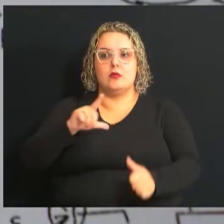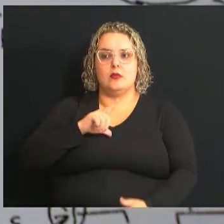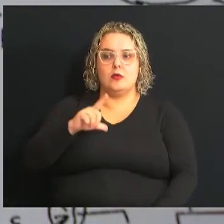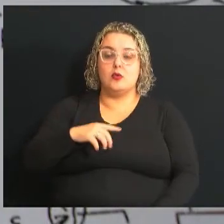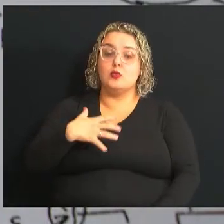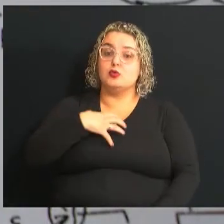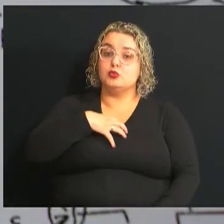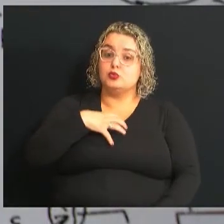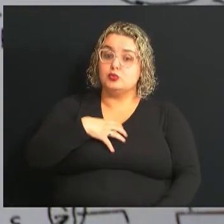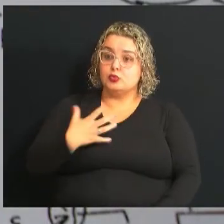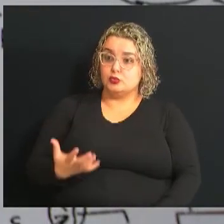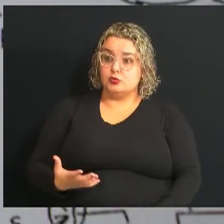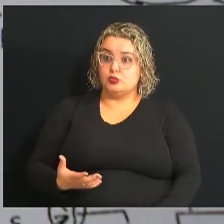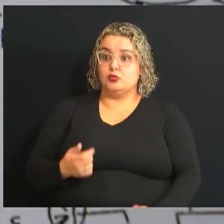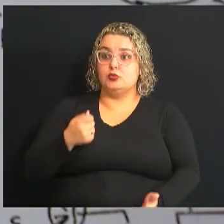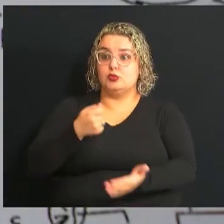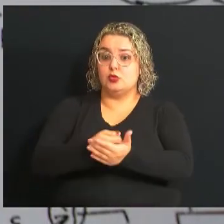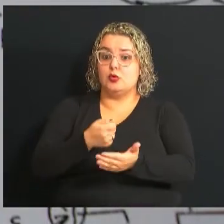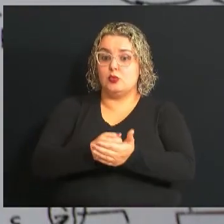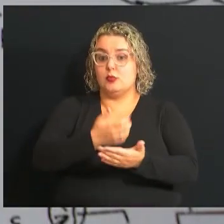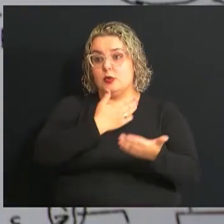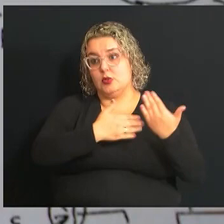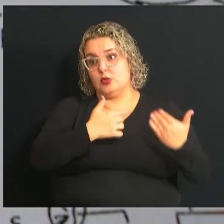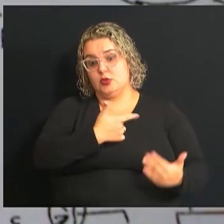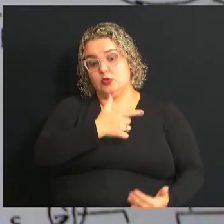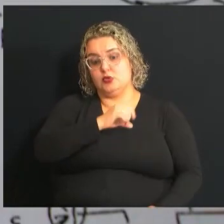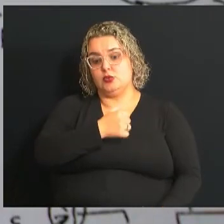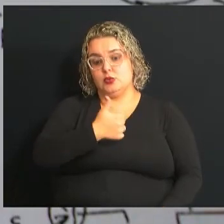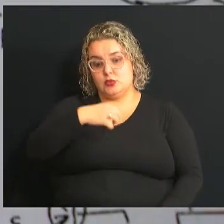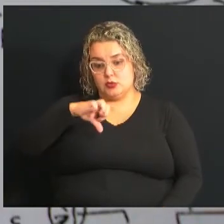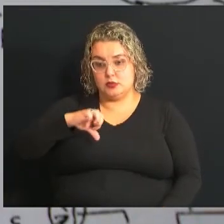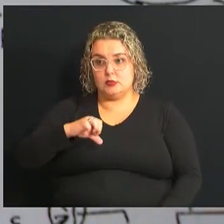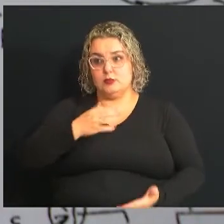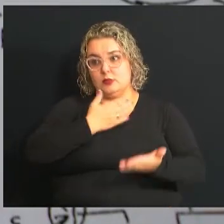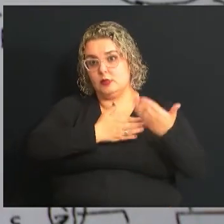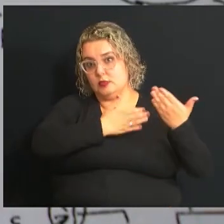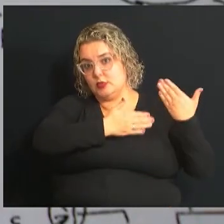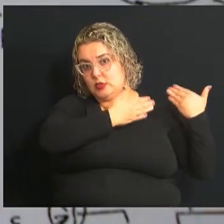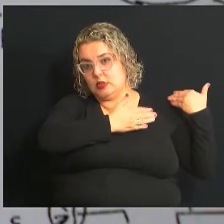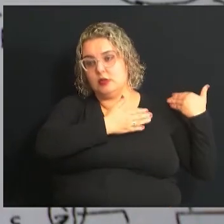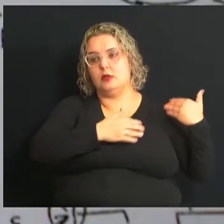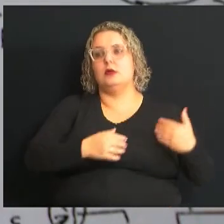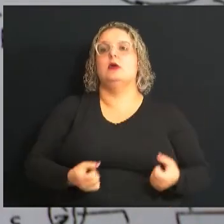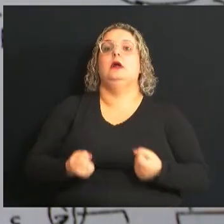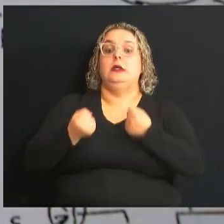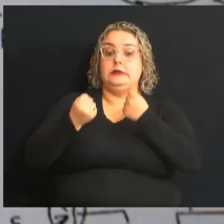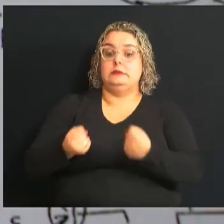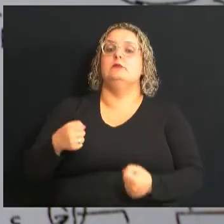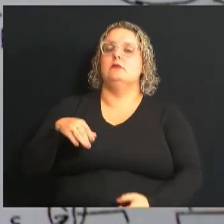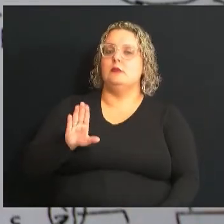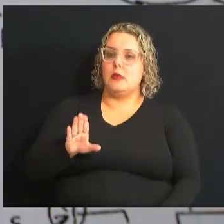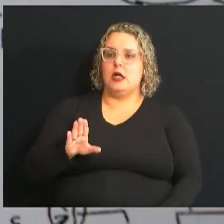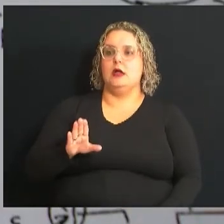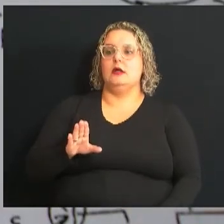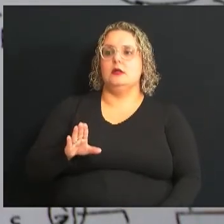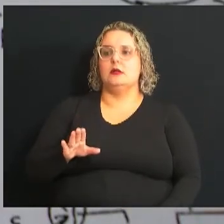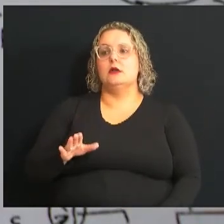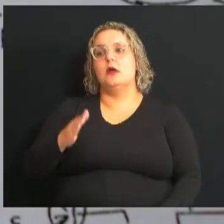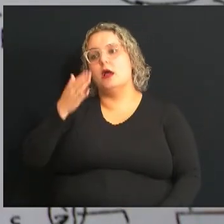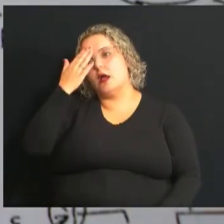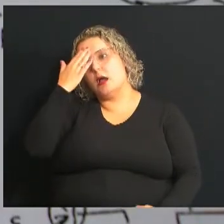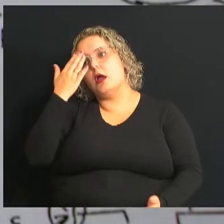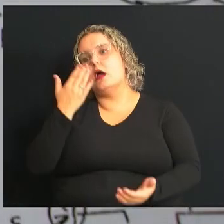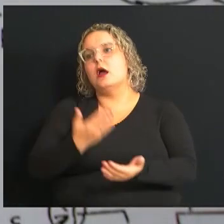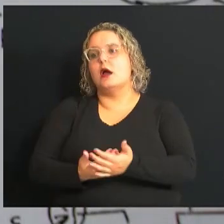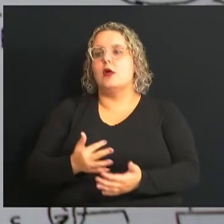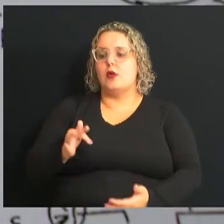que cobrava antigamente, de 2019 para trás, era bem mais pesado. Então, creio que a FUVEST